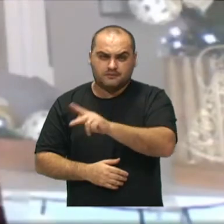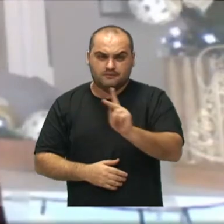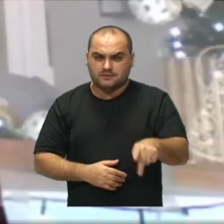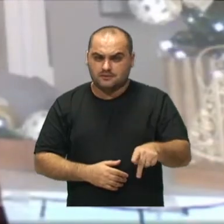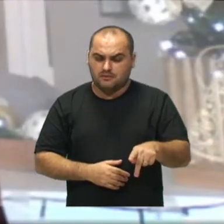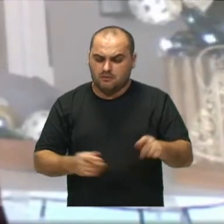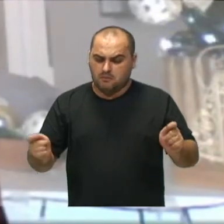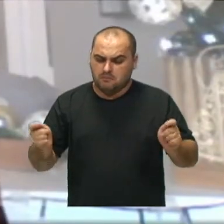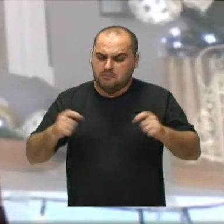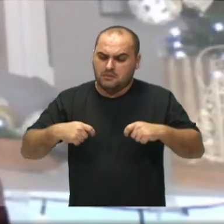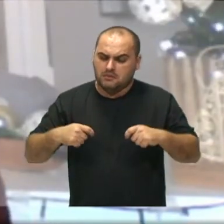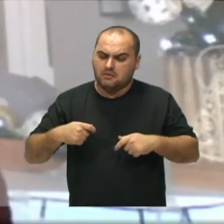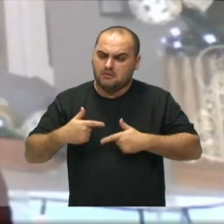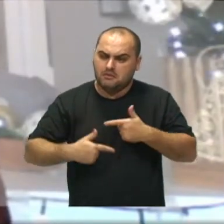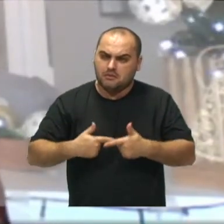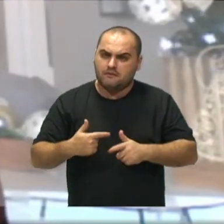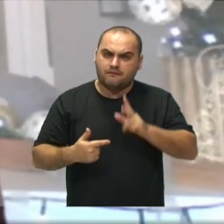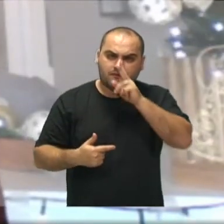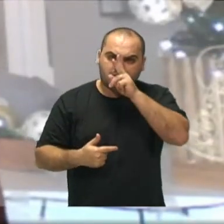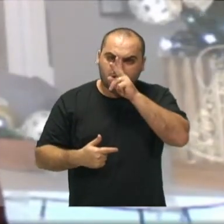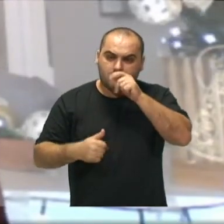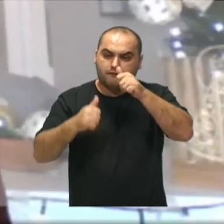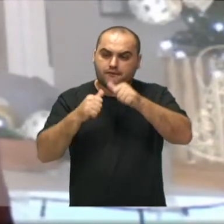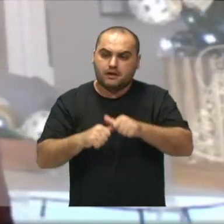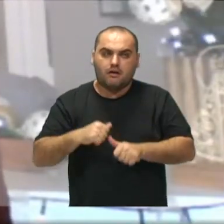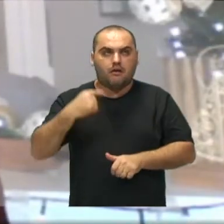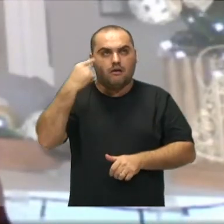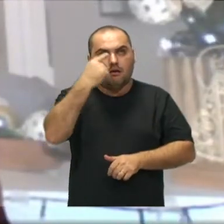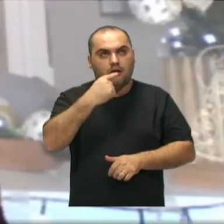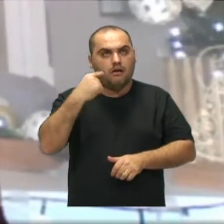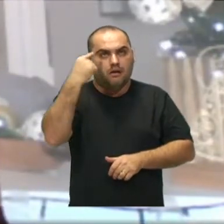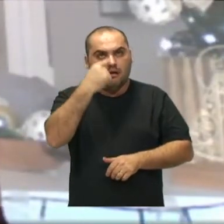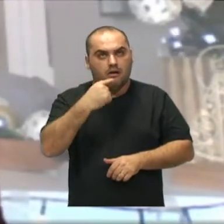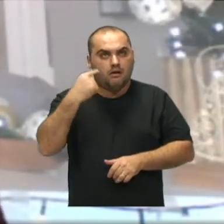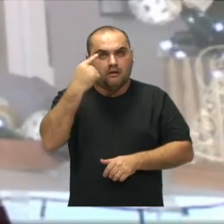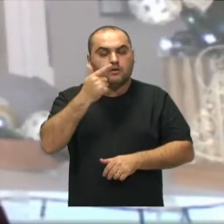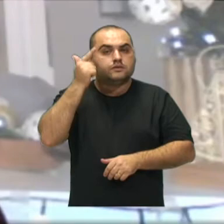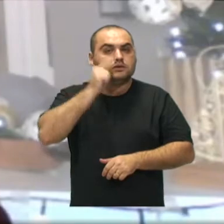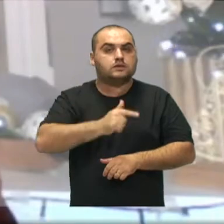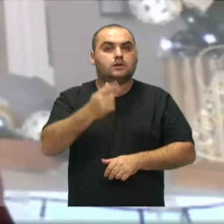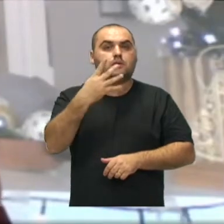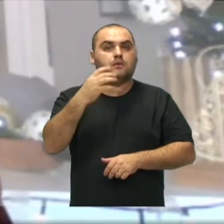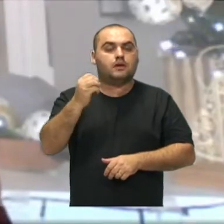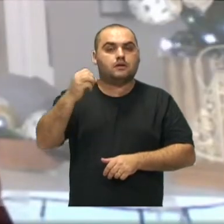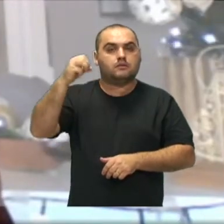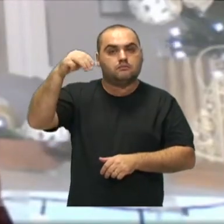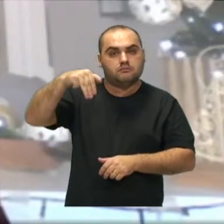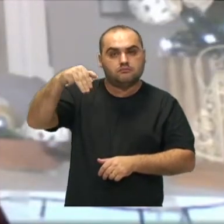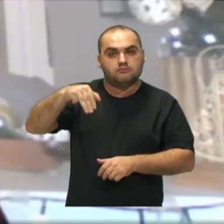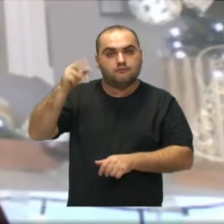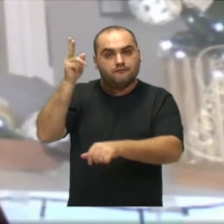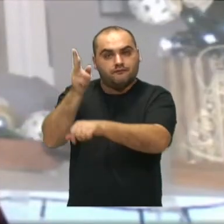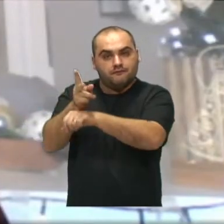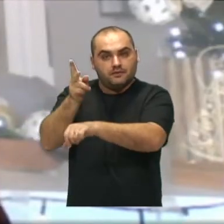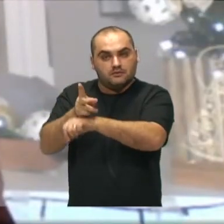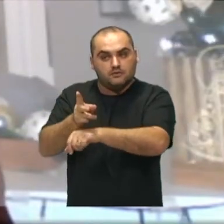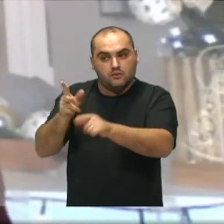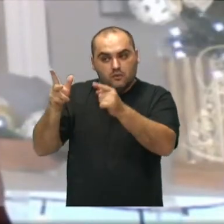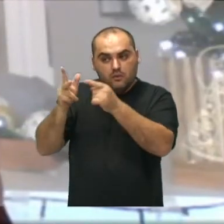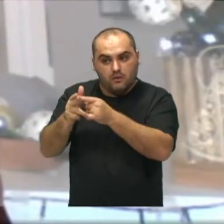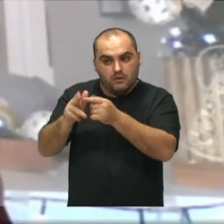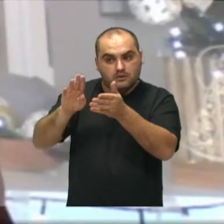altamente competentes e dedicados, dizendo que passam horas para fazer 40 minutos de vídeo, porque cortam, porque tiram, porque veem que